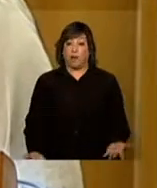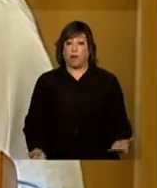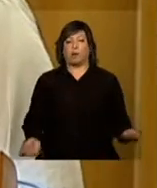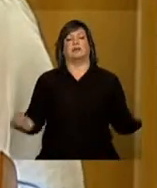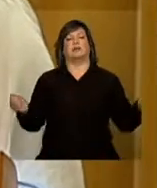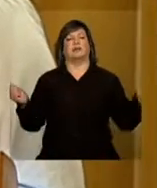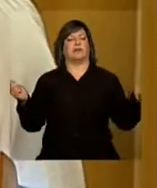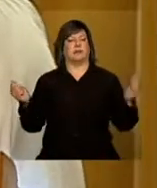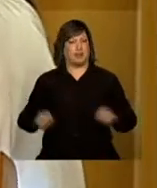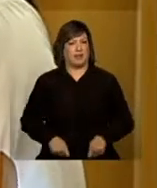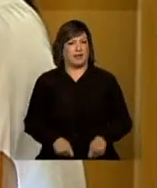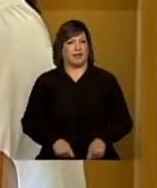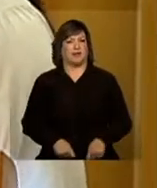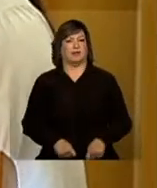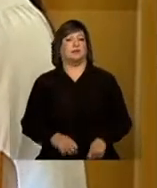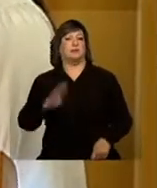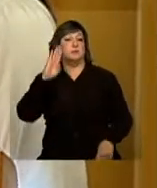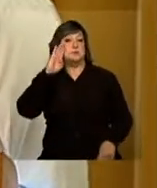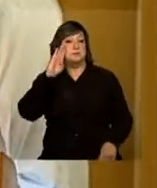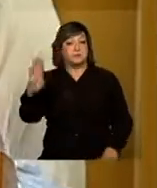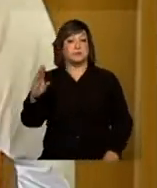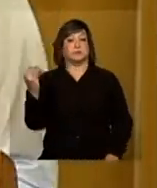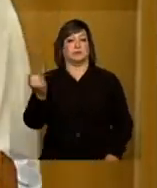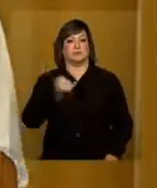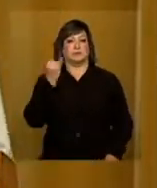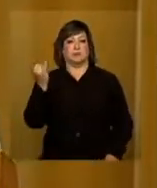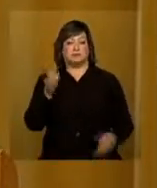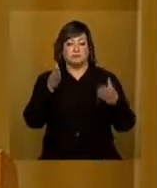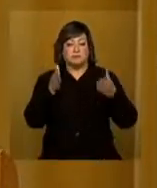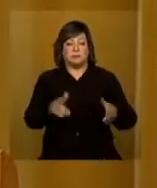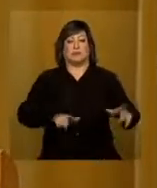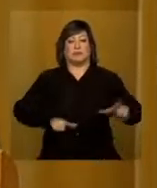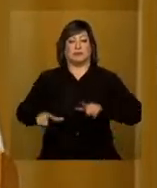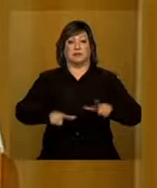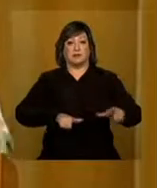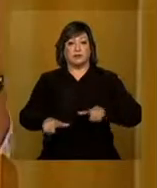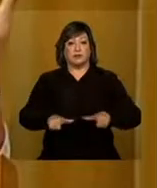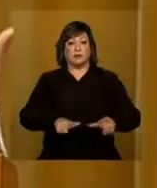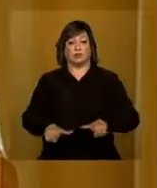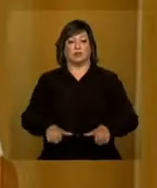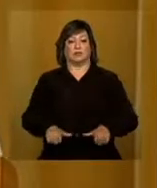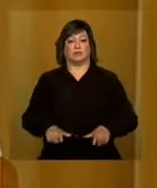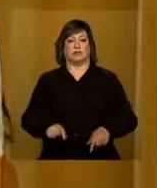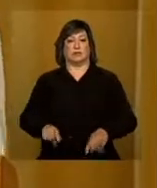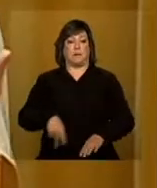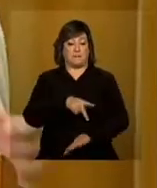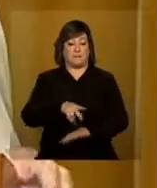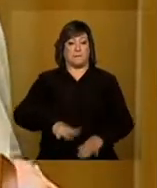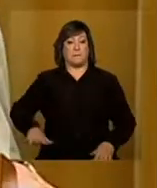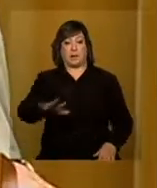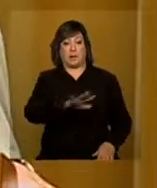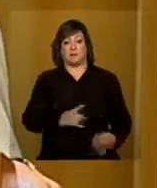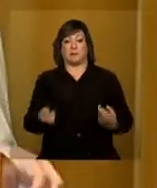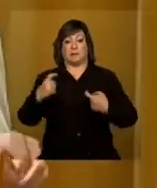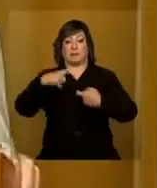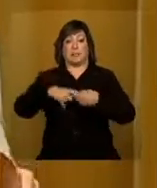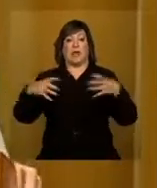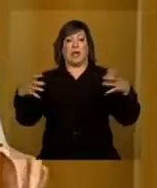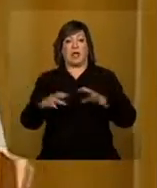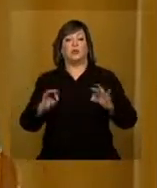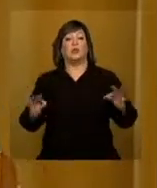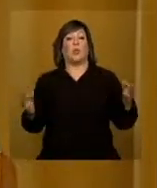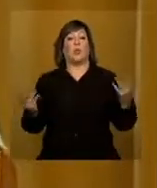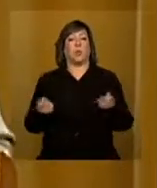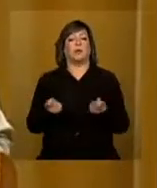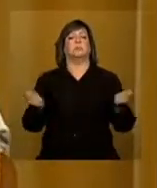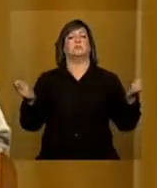possível de se priorizar as ações estratégicas nacionais, intersetoriais, a parceria entre todos e todas,